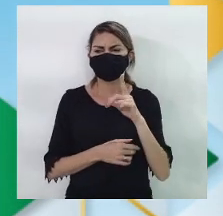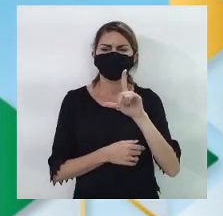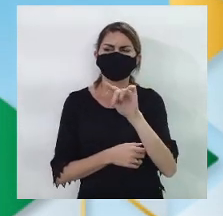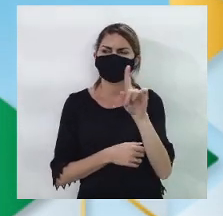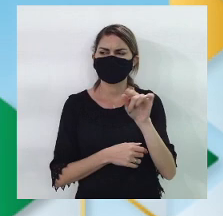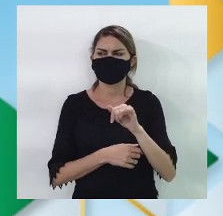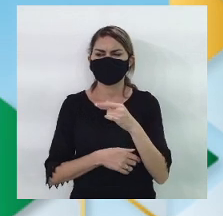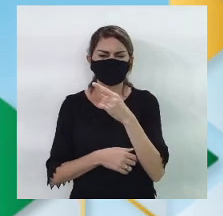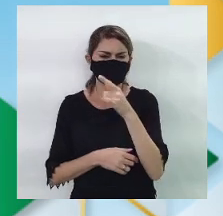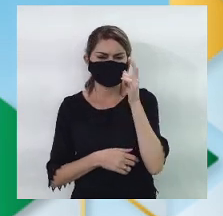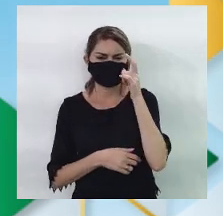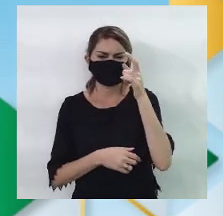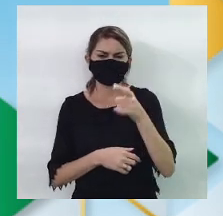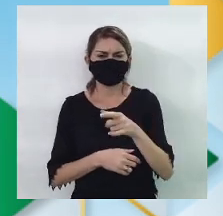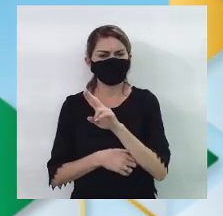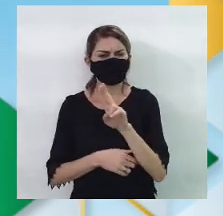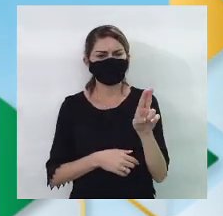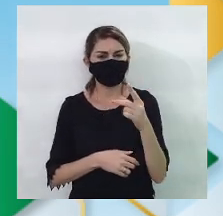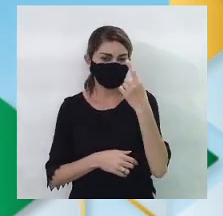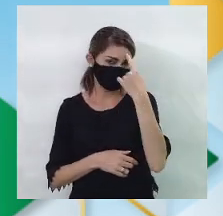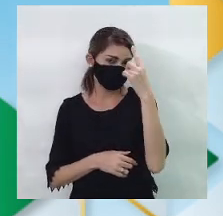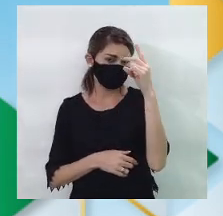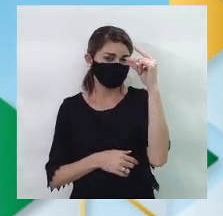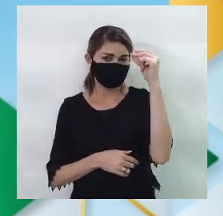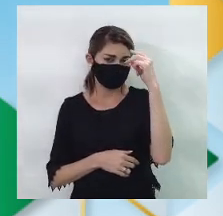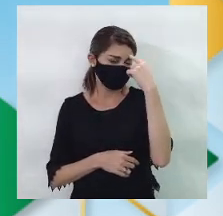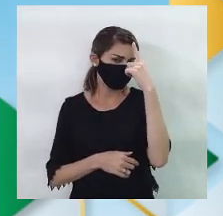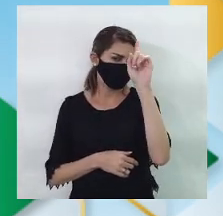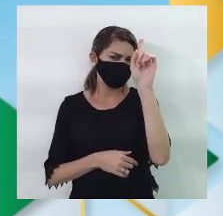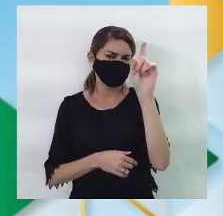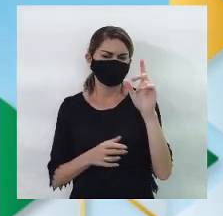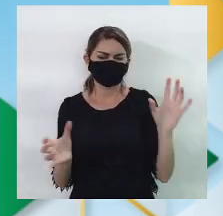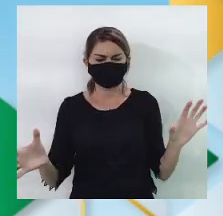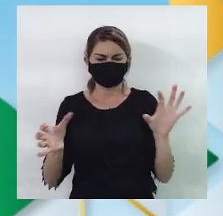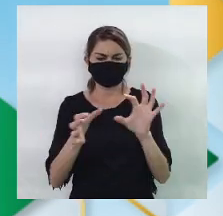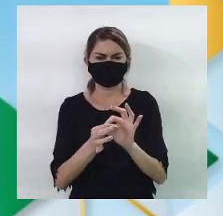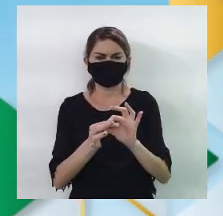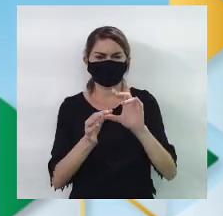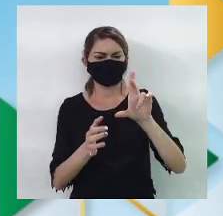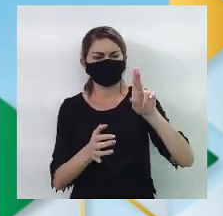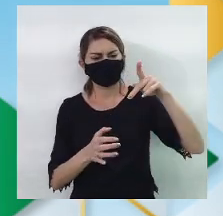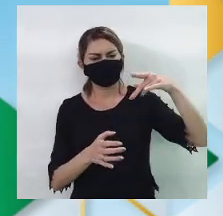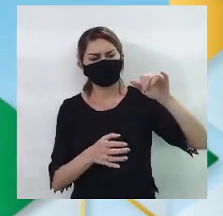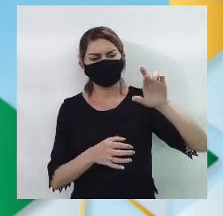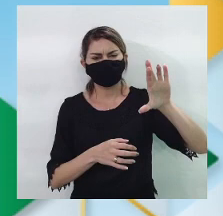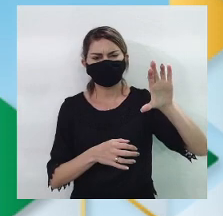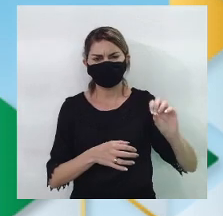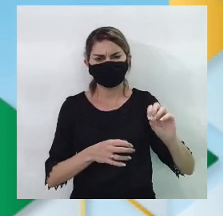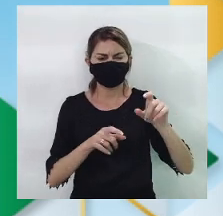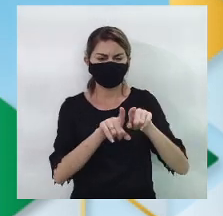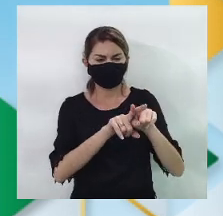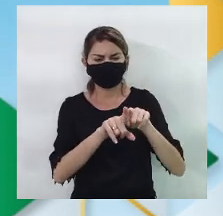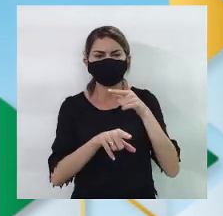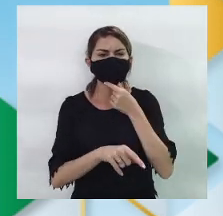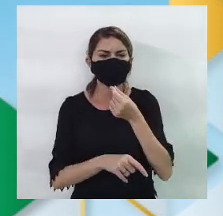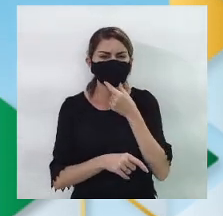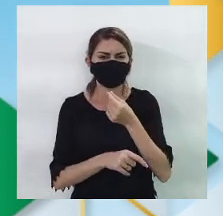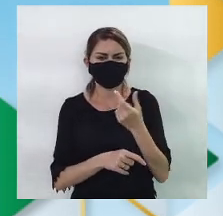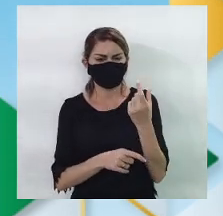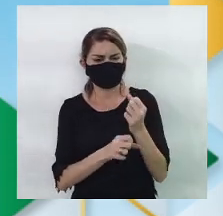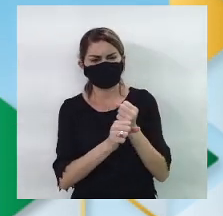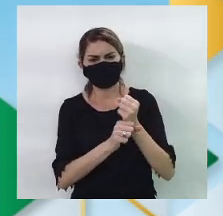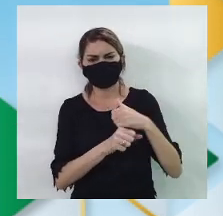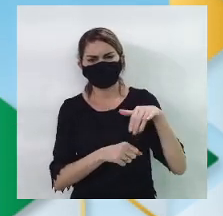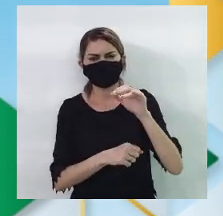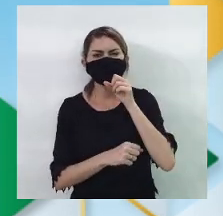Luzilar é interessante que é nome inventado. Vem da junção de Lupércio, seu irmão, 20 anos mais